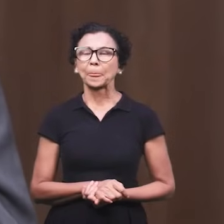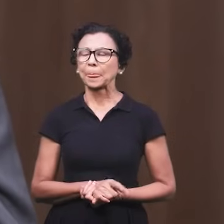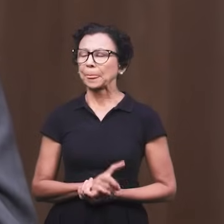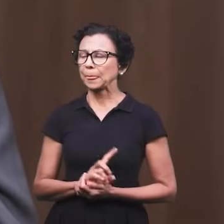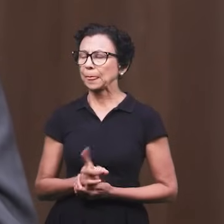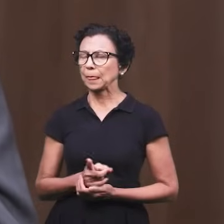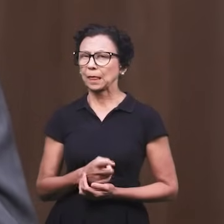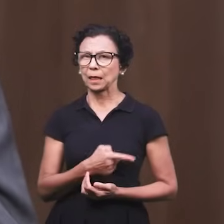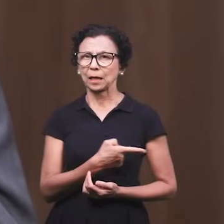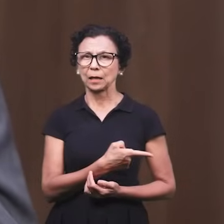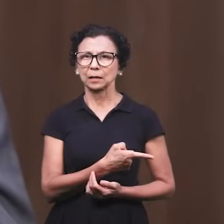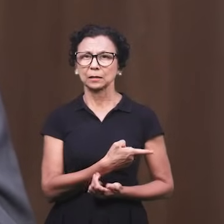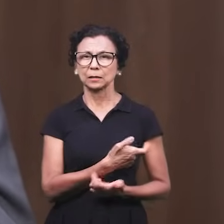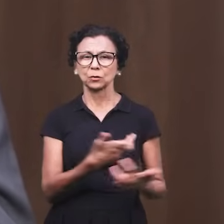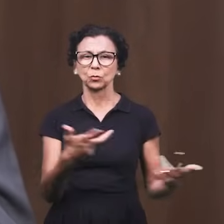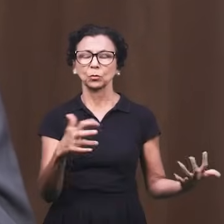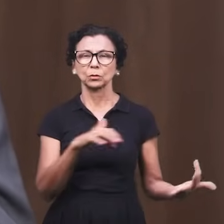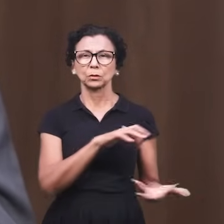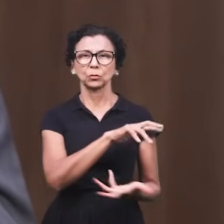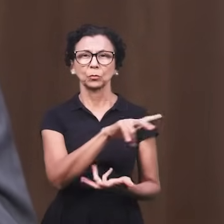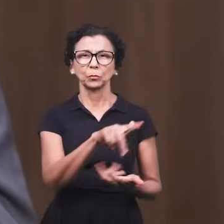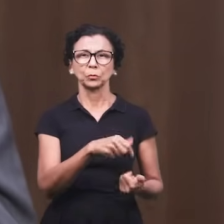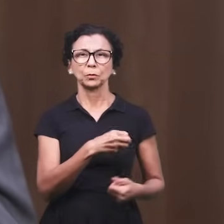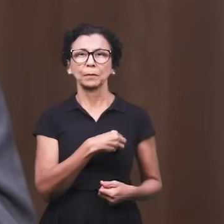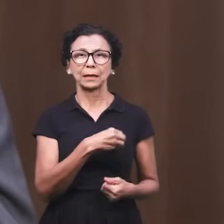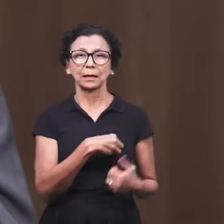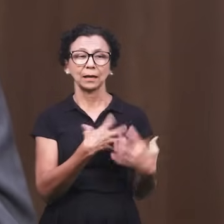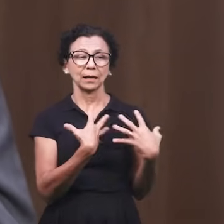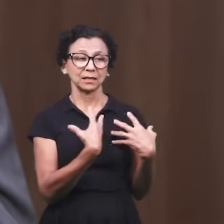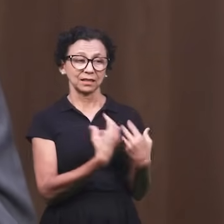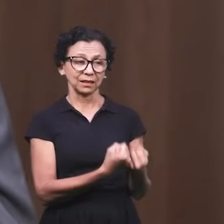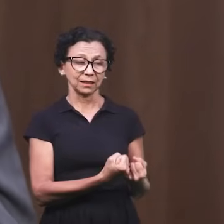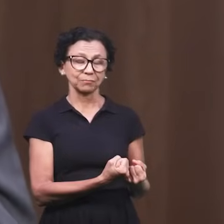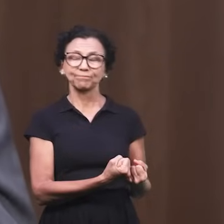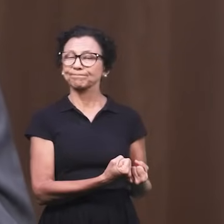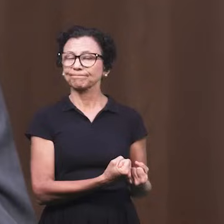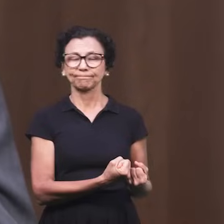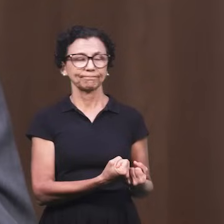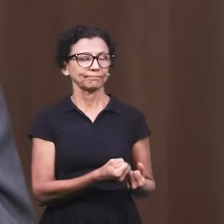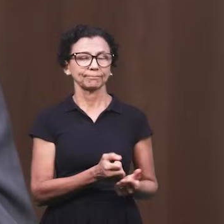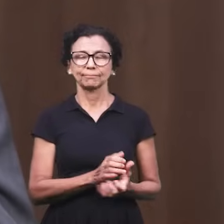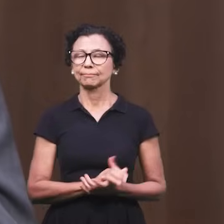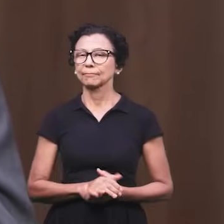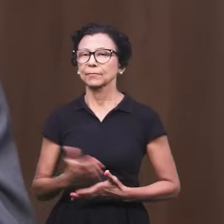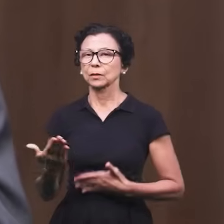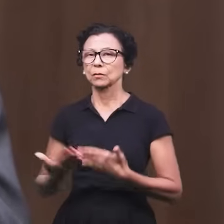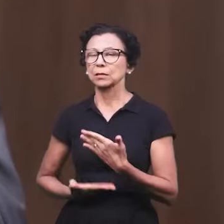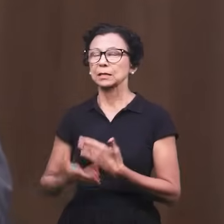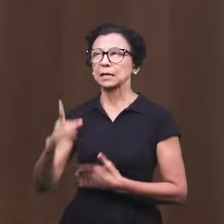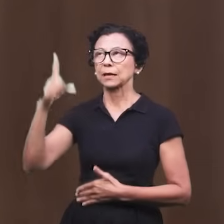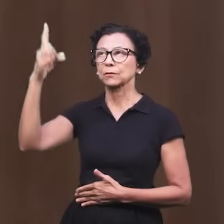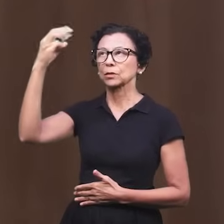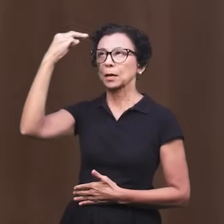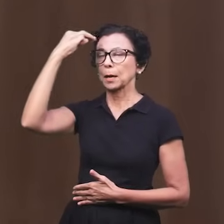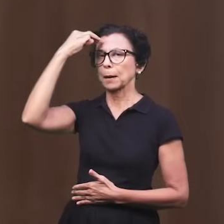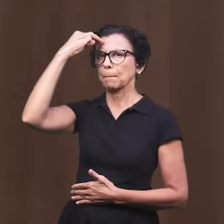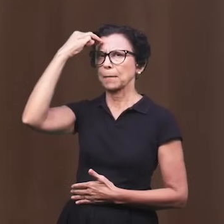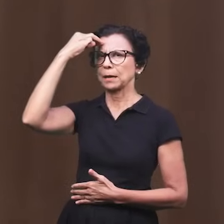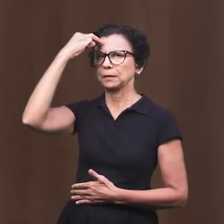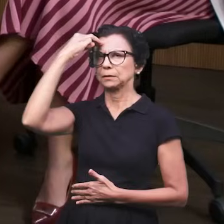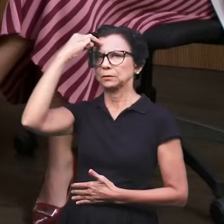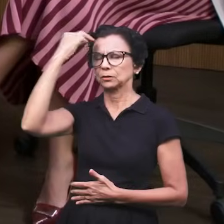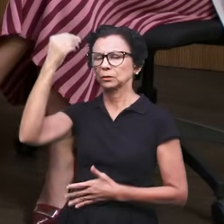conformamos com este mundo. Então, a mente de um jovem servo de Deus é uma mente não em